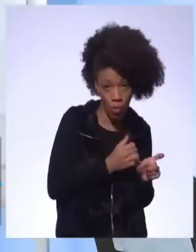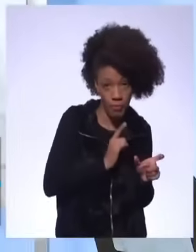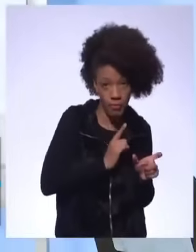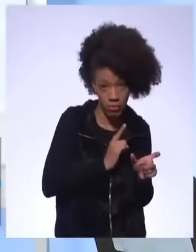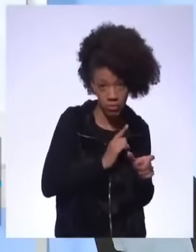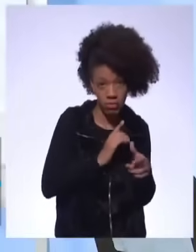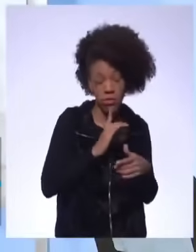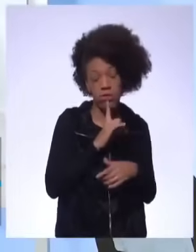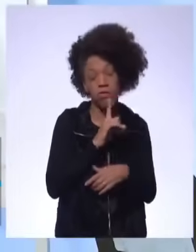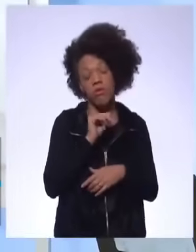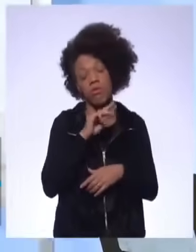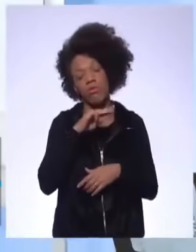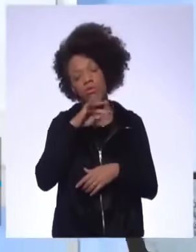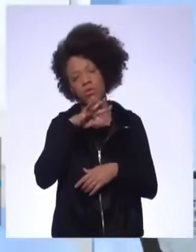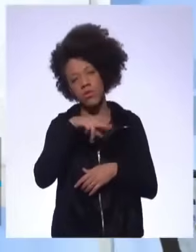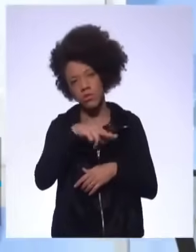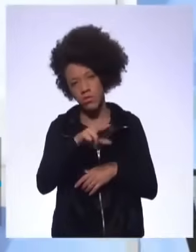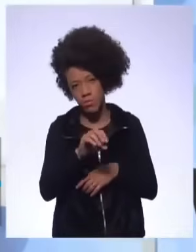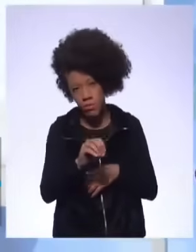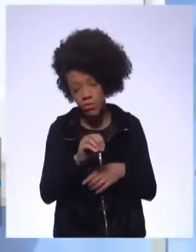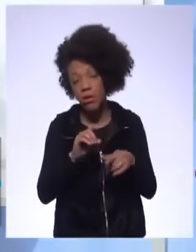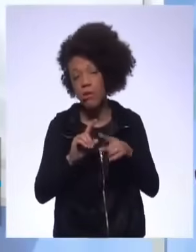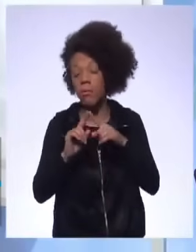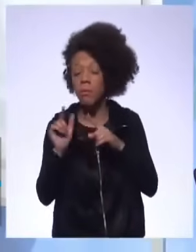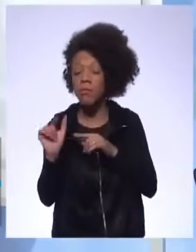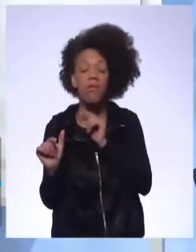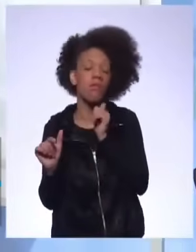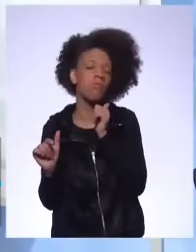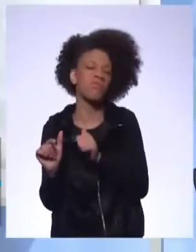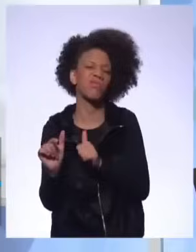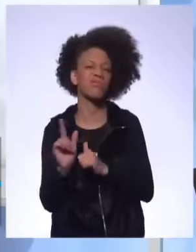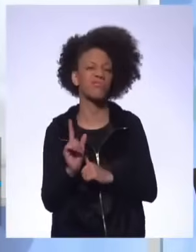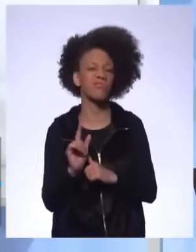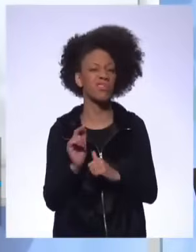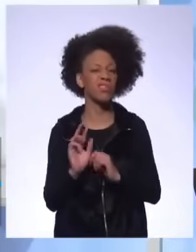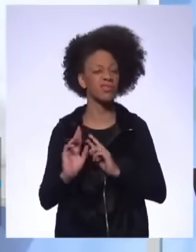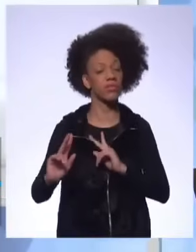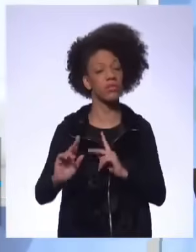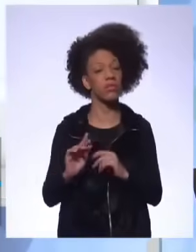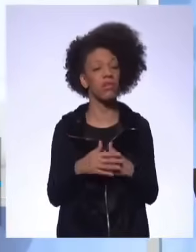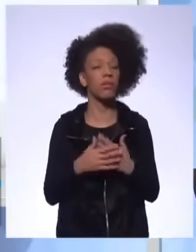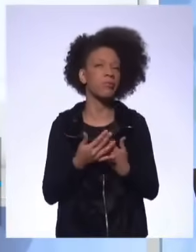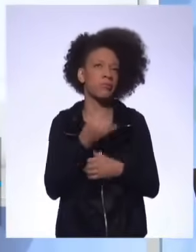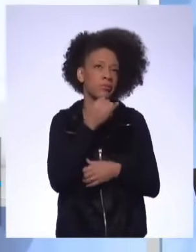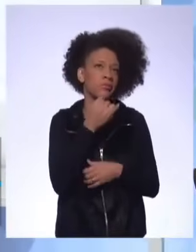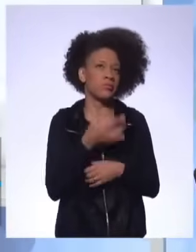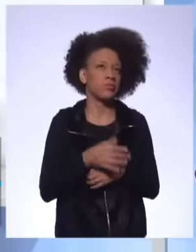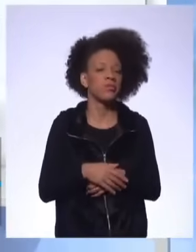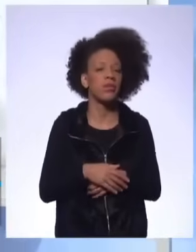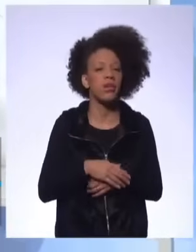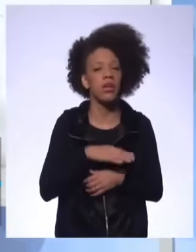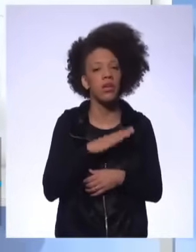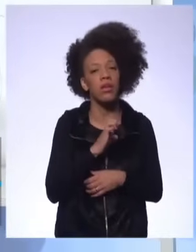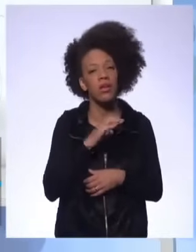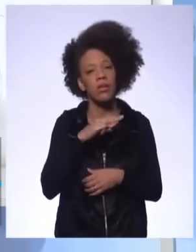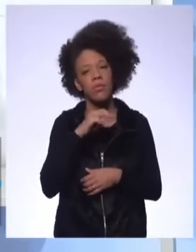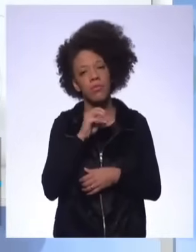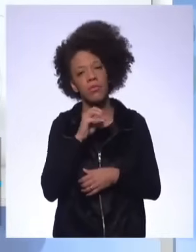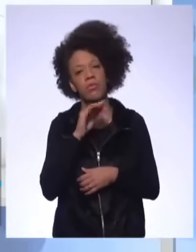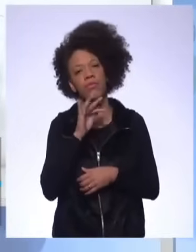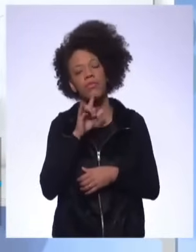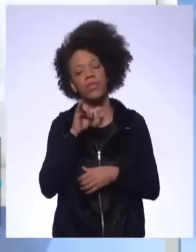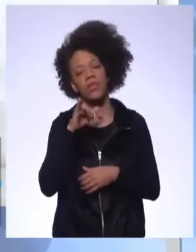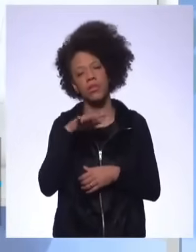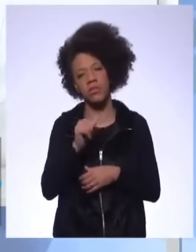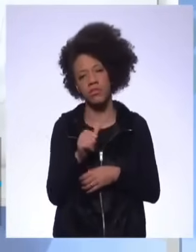bom? E outras doenças também acontece isso. Por exemplo, a hemofilia, que é uma doença que a pessoa não produz plaqueta, que é o